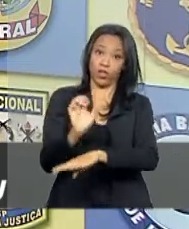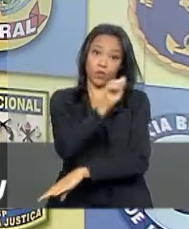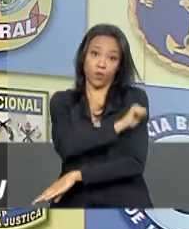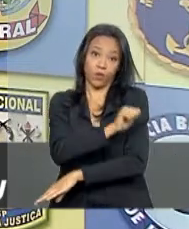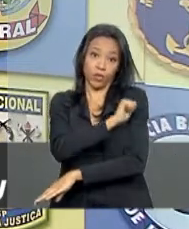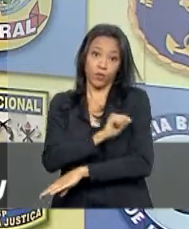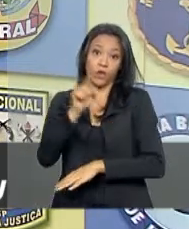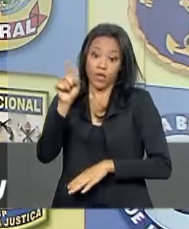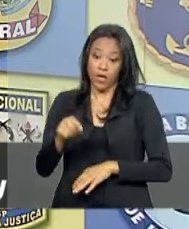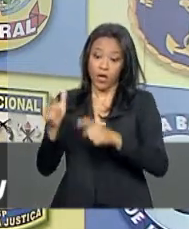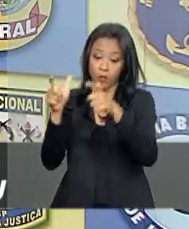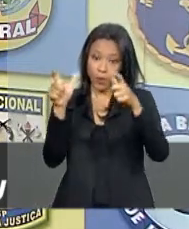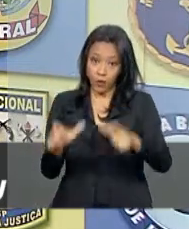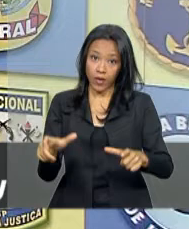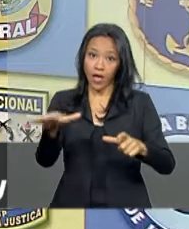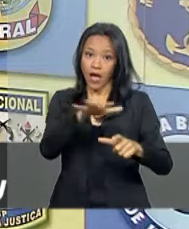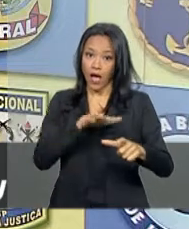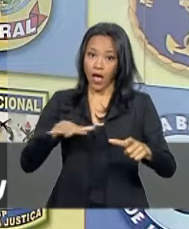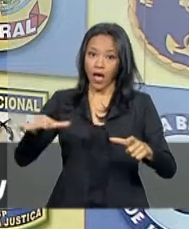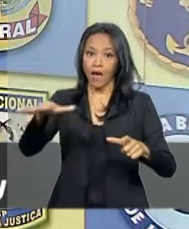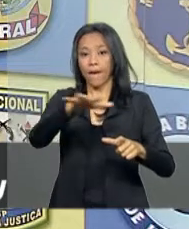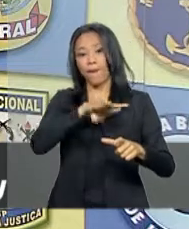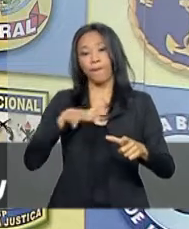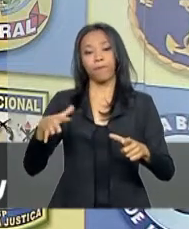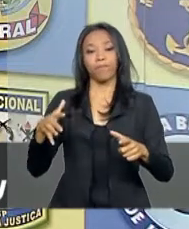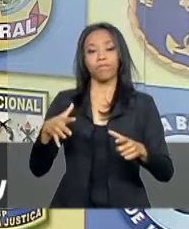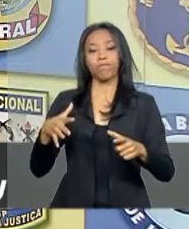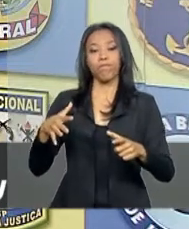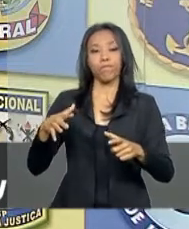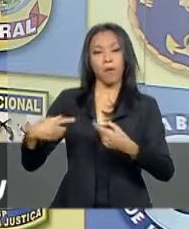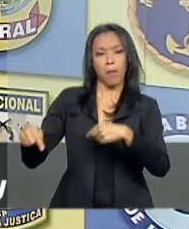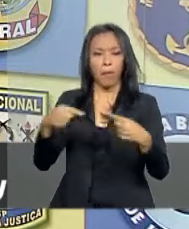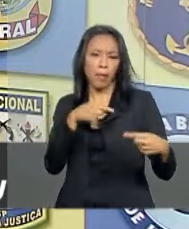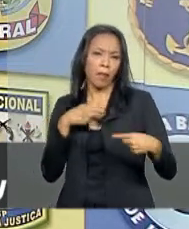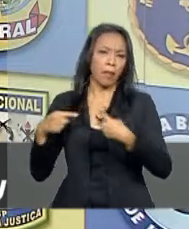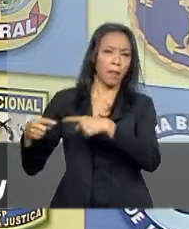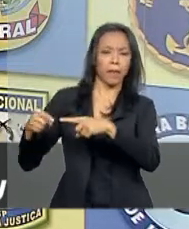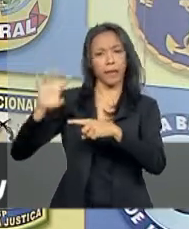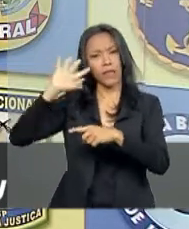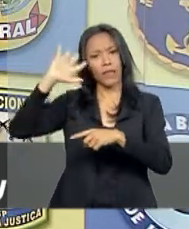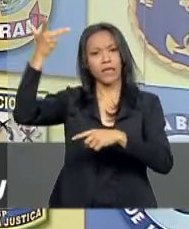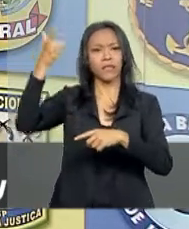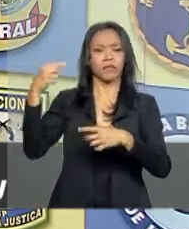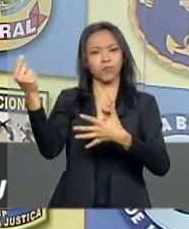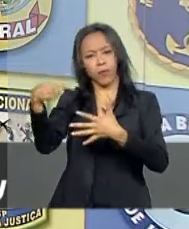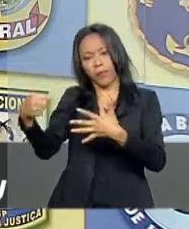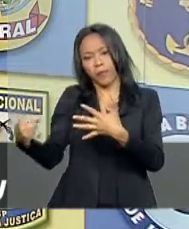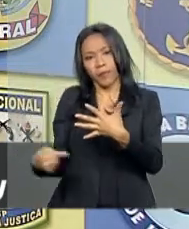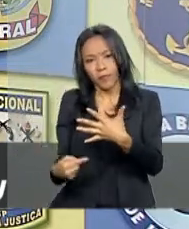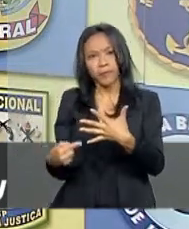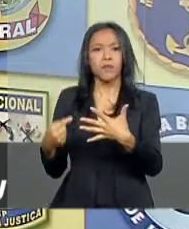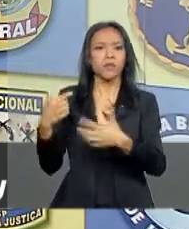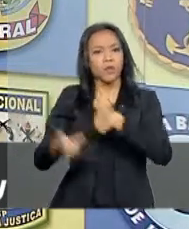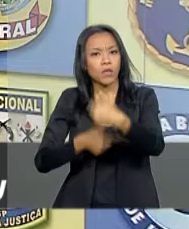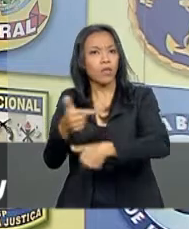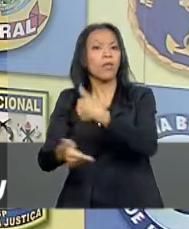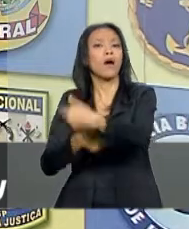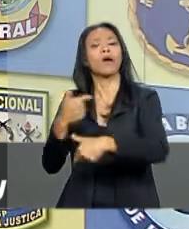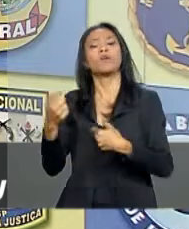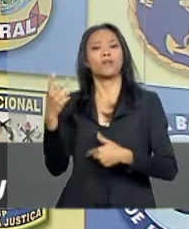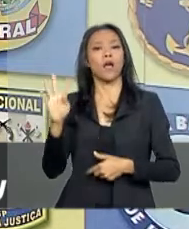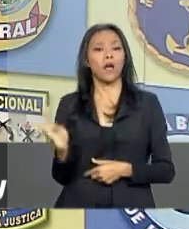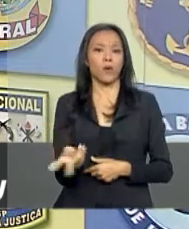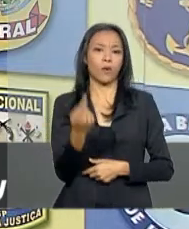espécie de centro de controle, onde são tomadas as decisões sobre a intervenção, sobre as ações de intervenção